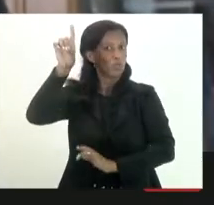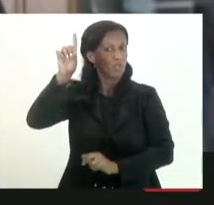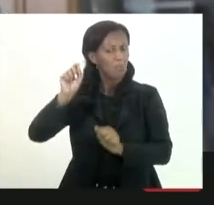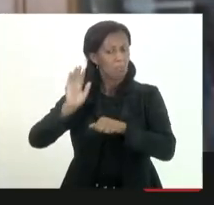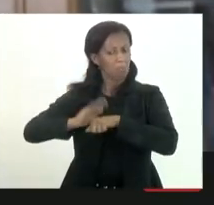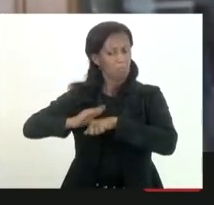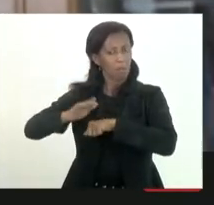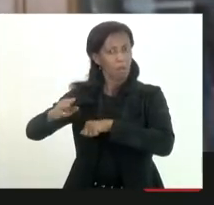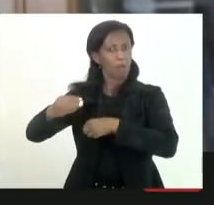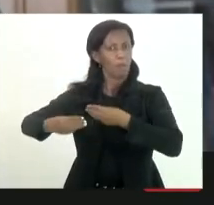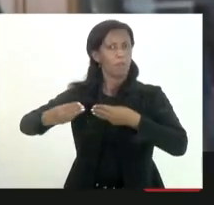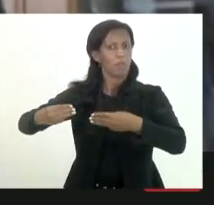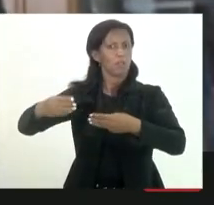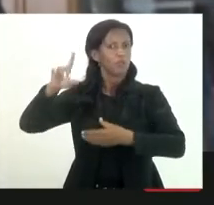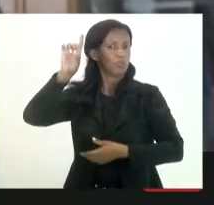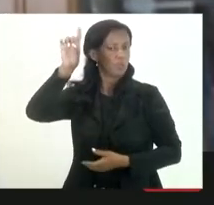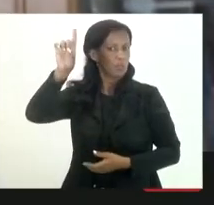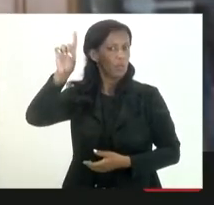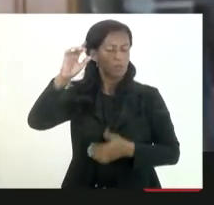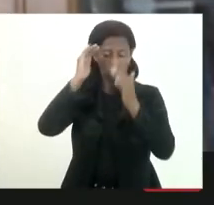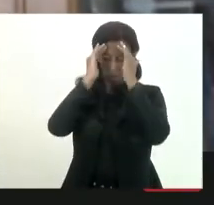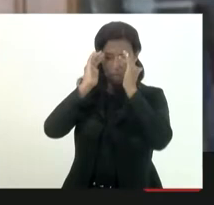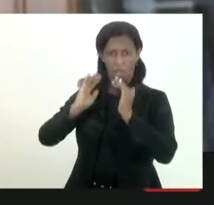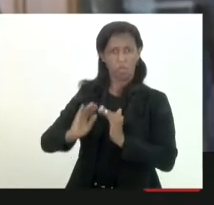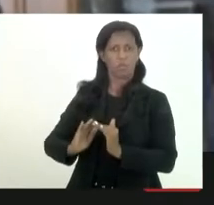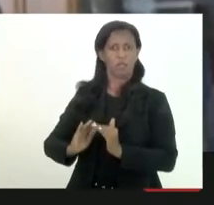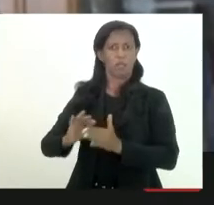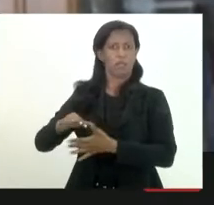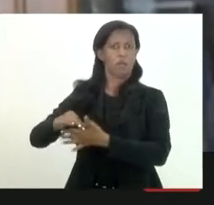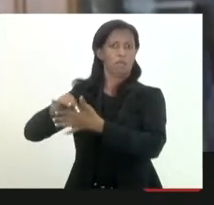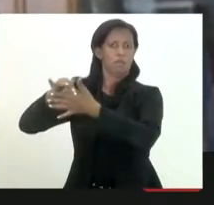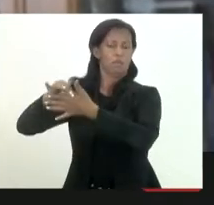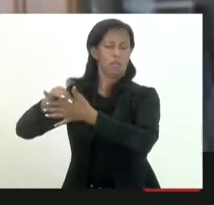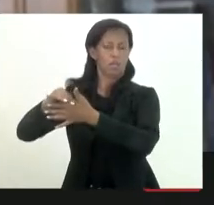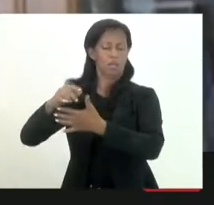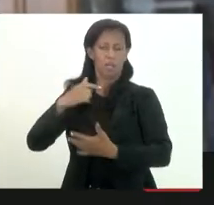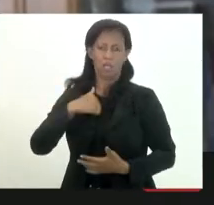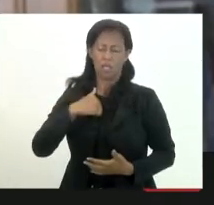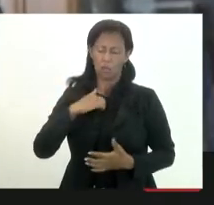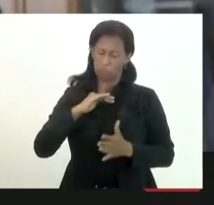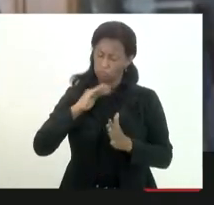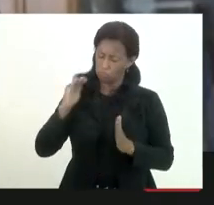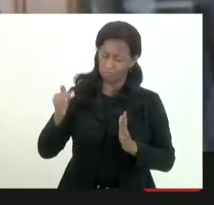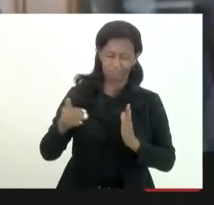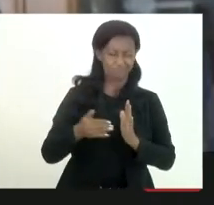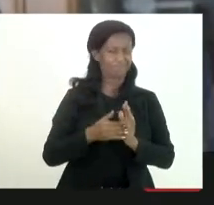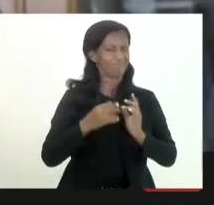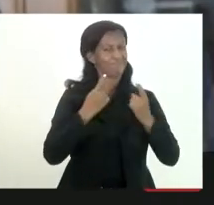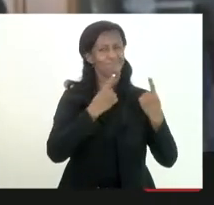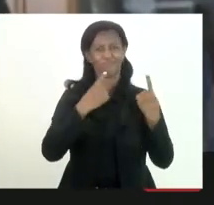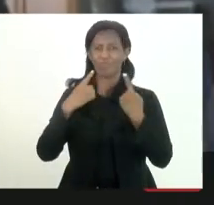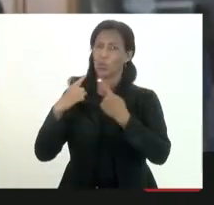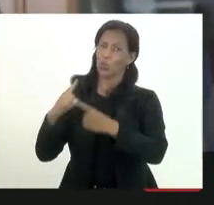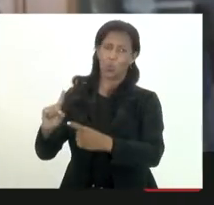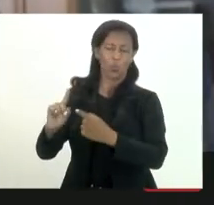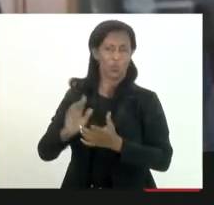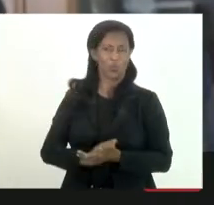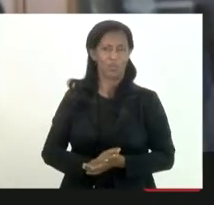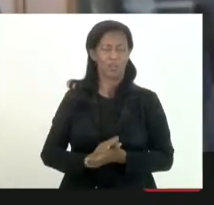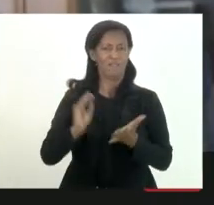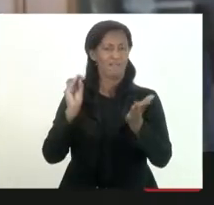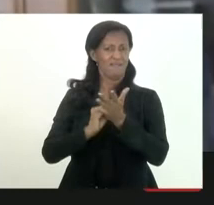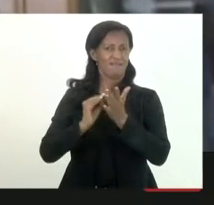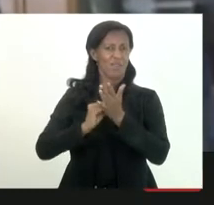devemos respeitar essas autoridades. Eu sou totalmente contra a